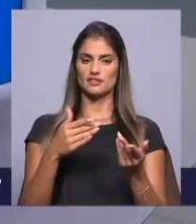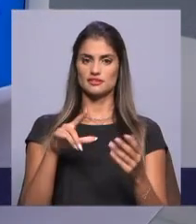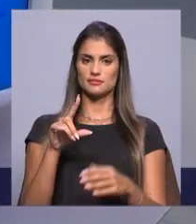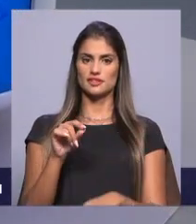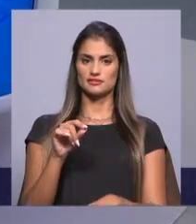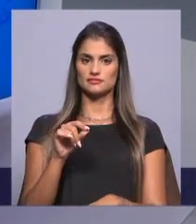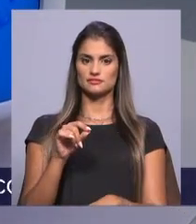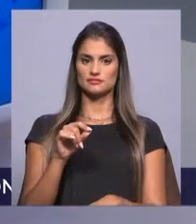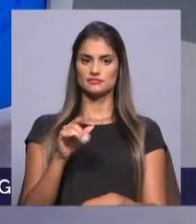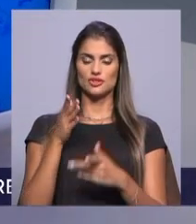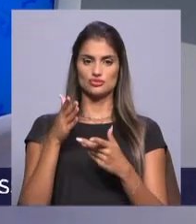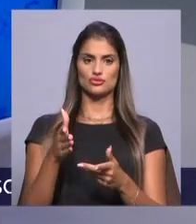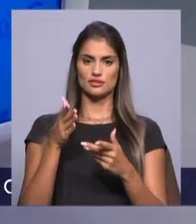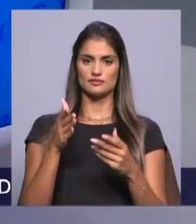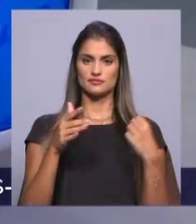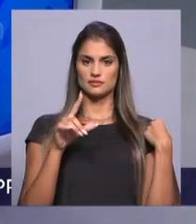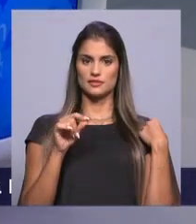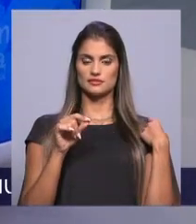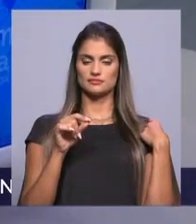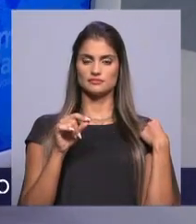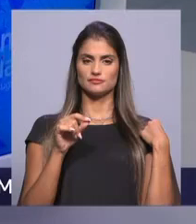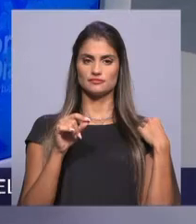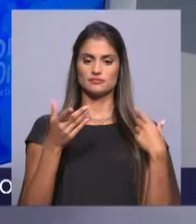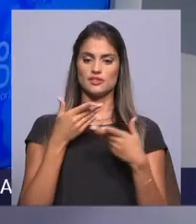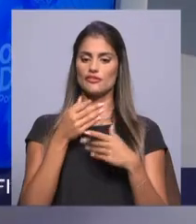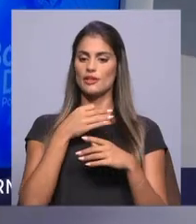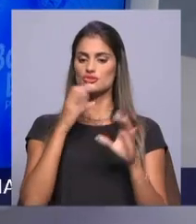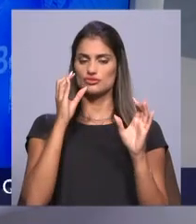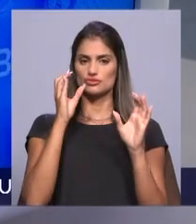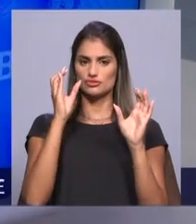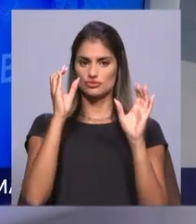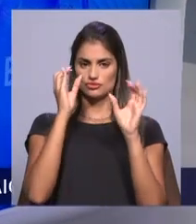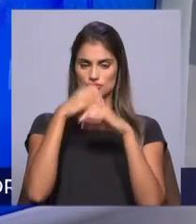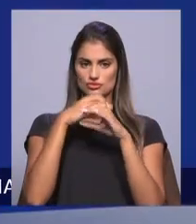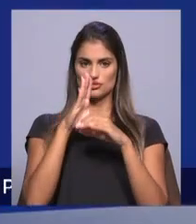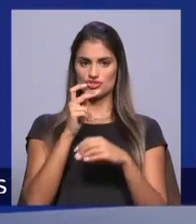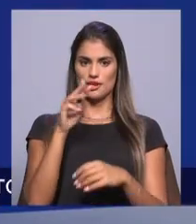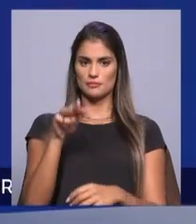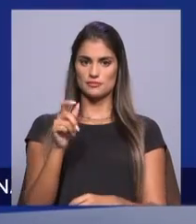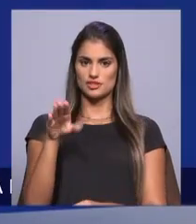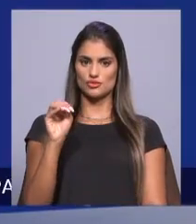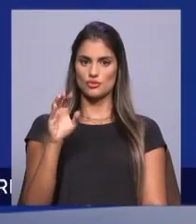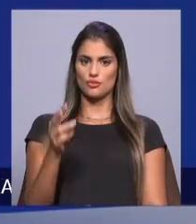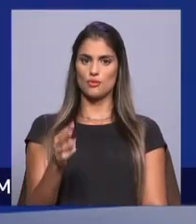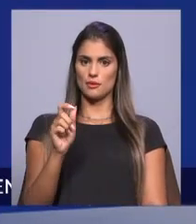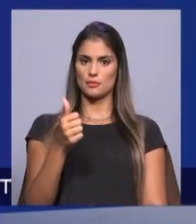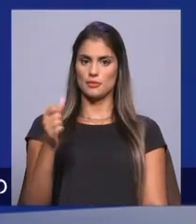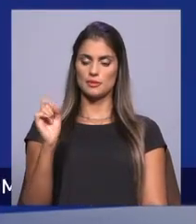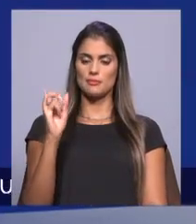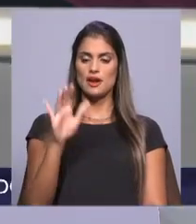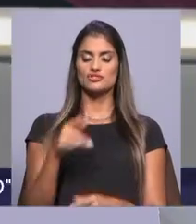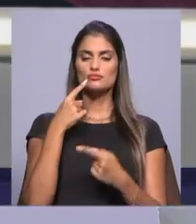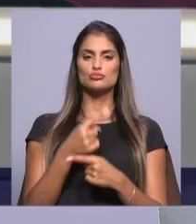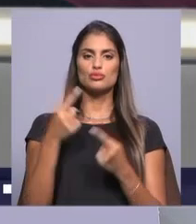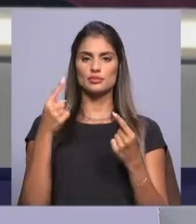muito tem contribuído com as suas revelações. Falamos do telescópio James Webb. As primeiras imagens tornadas